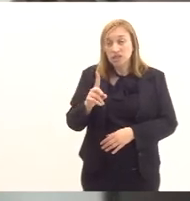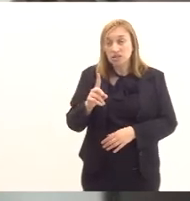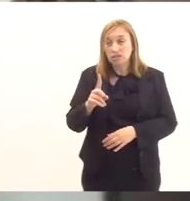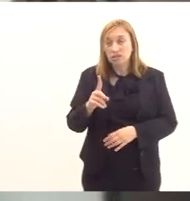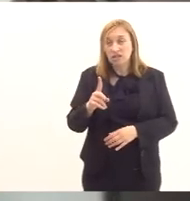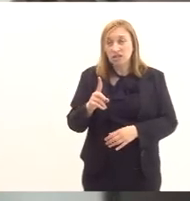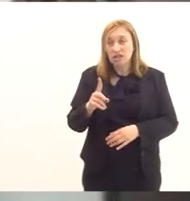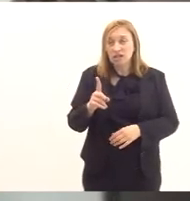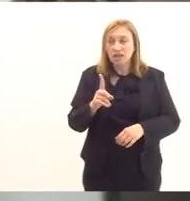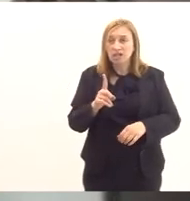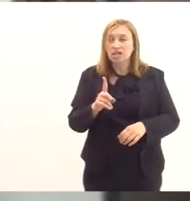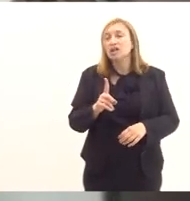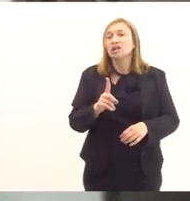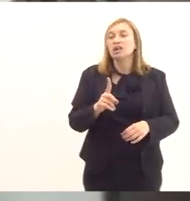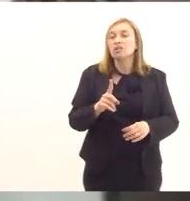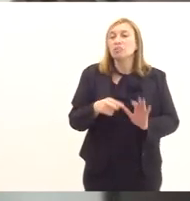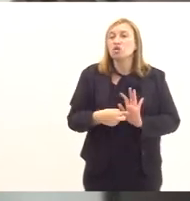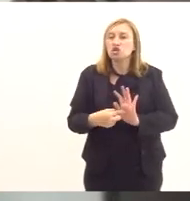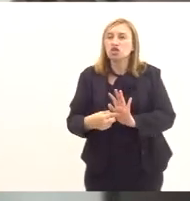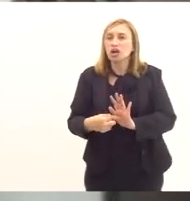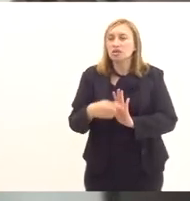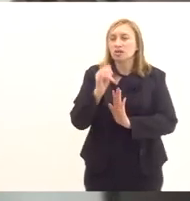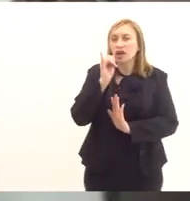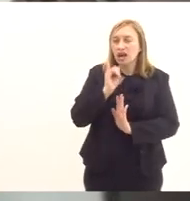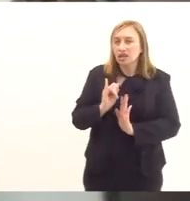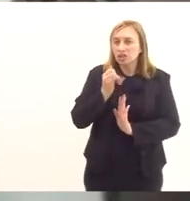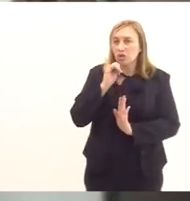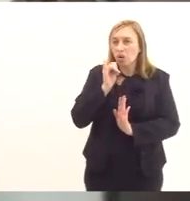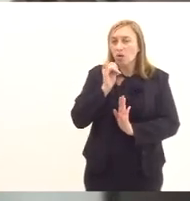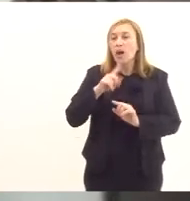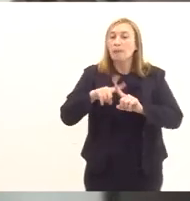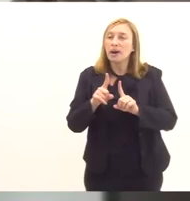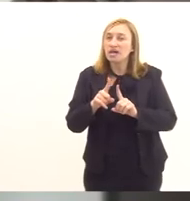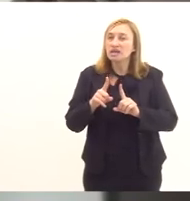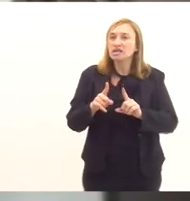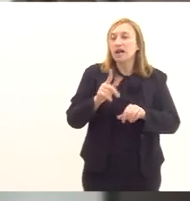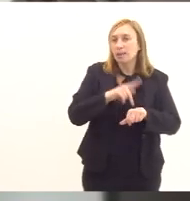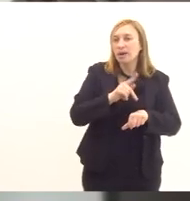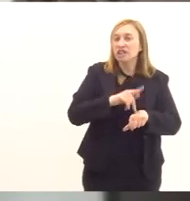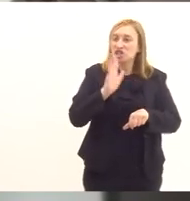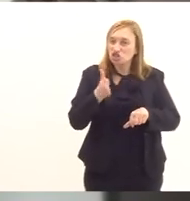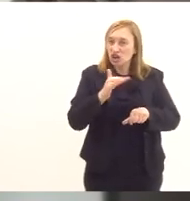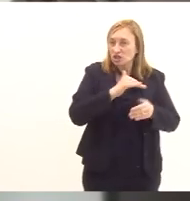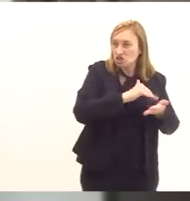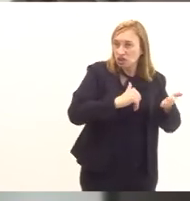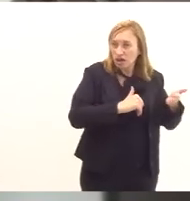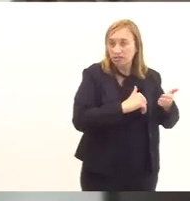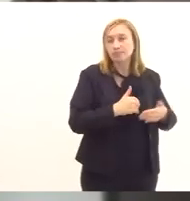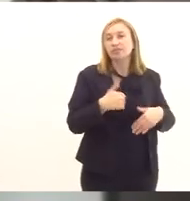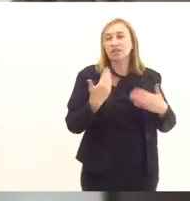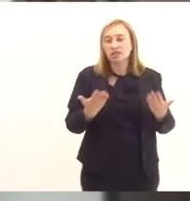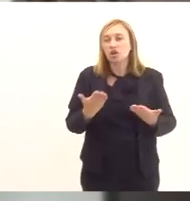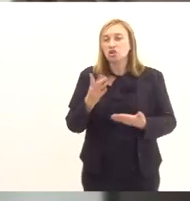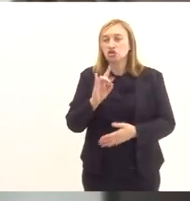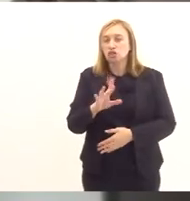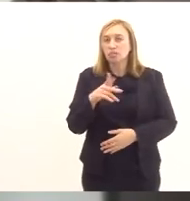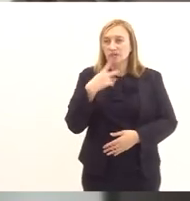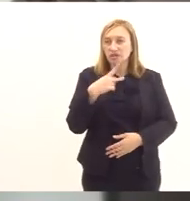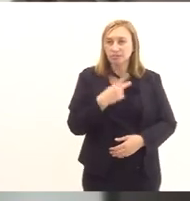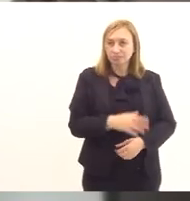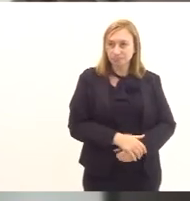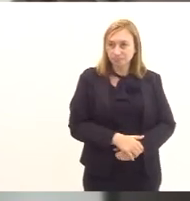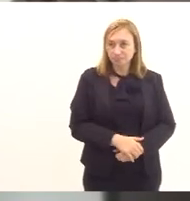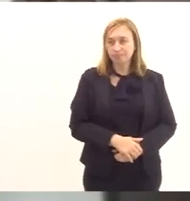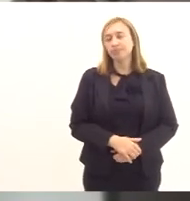aprisionada ainda não apareceu no relatório mas a pedra já tinha sido de uma metade daquelas que o volante às vezes não tá então só para dar aqui um